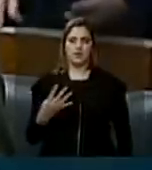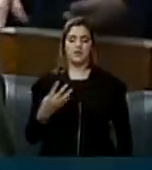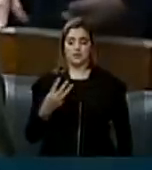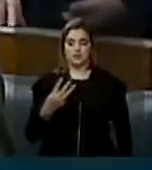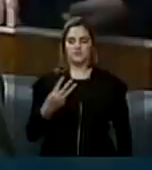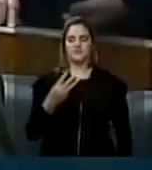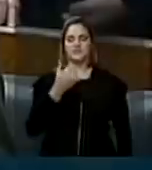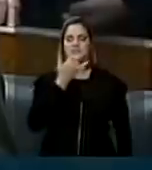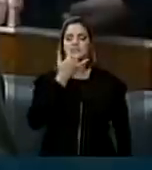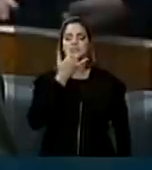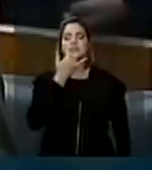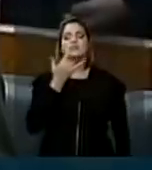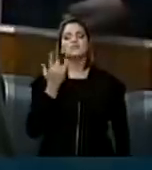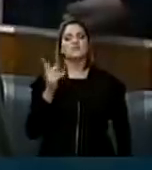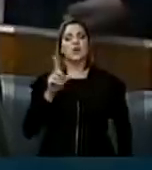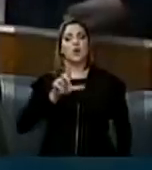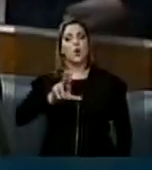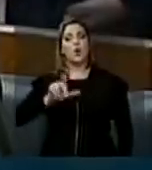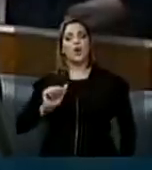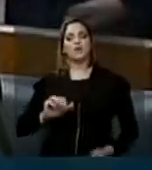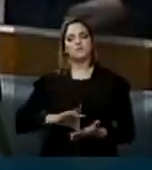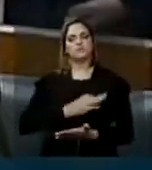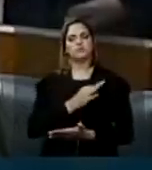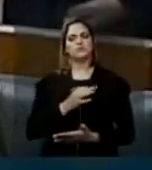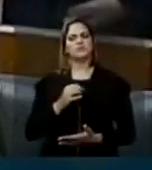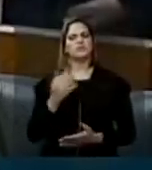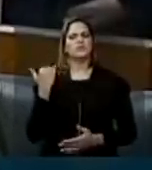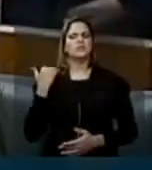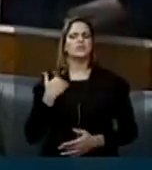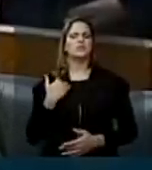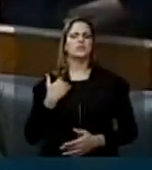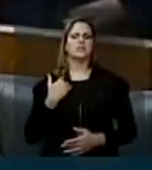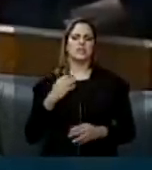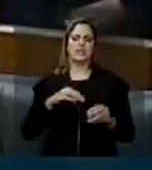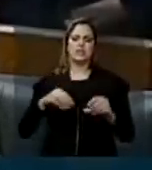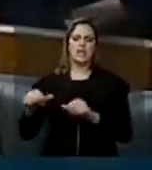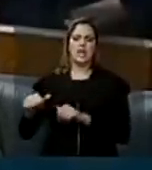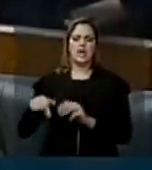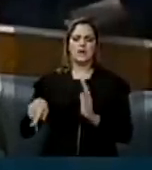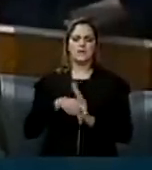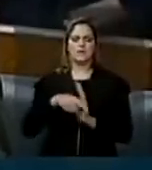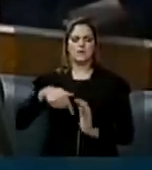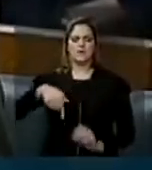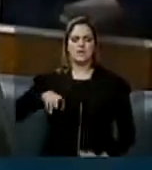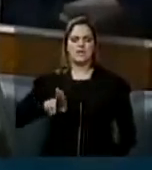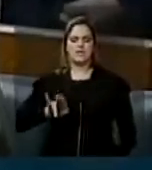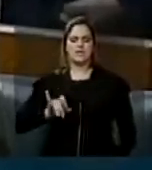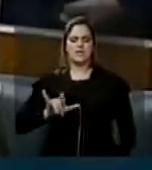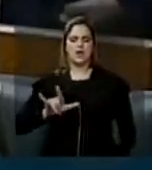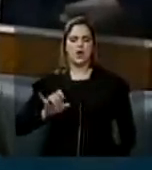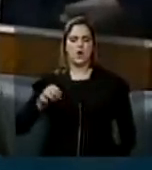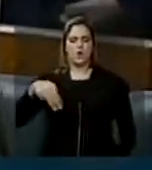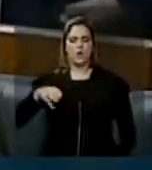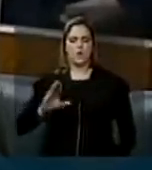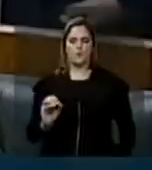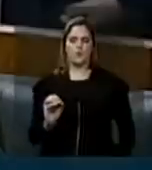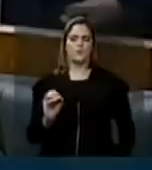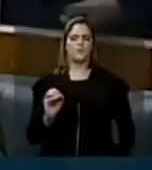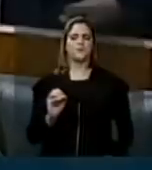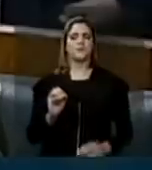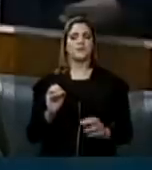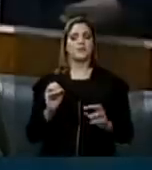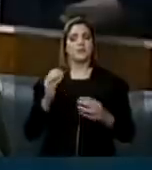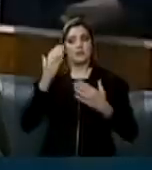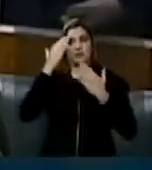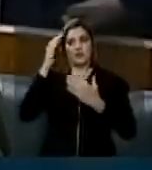Lula que regula procedimento de titulação de terras de Quilombo graças a Deus houve